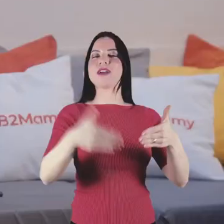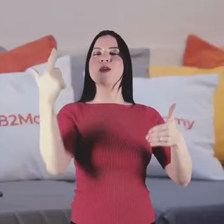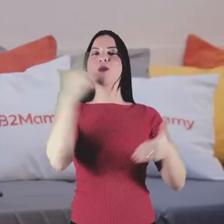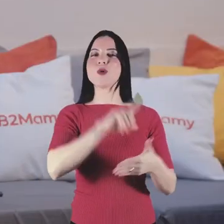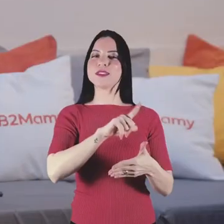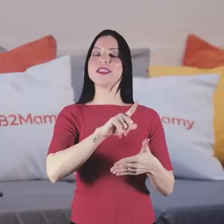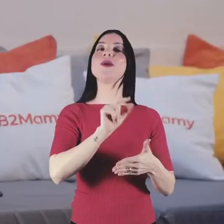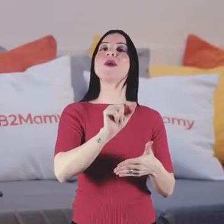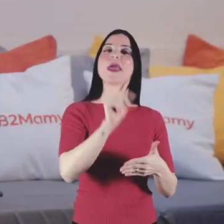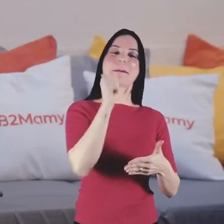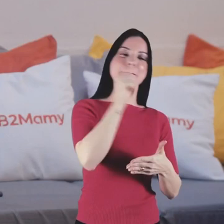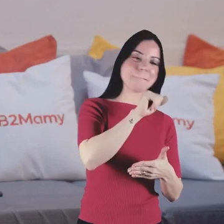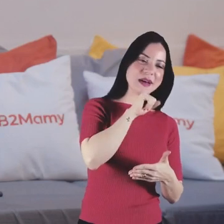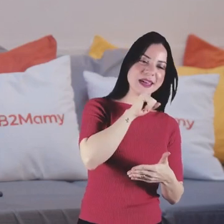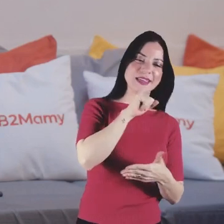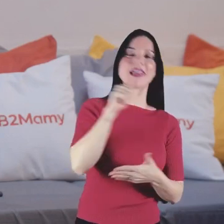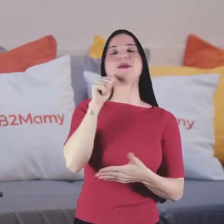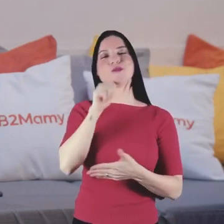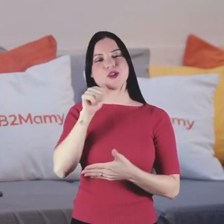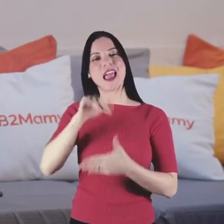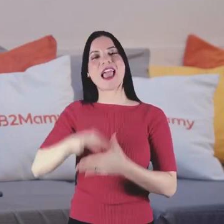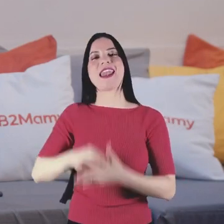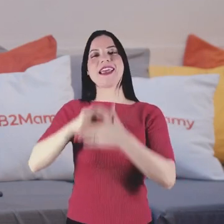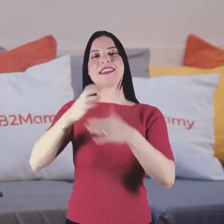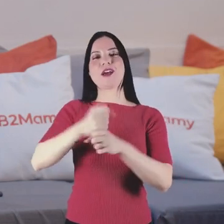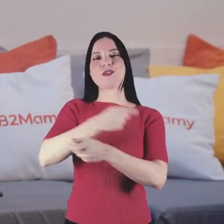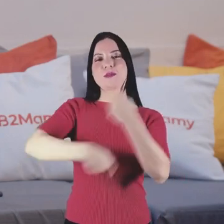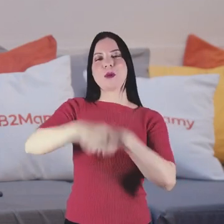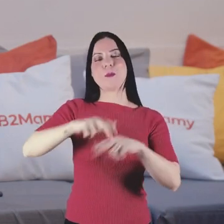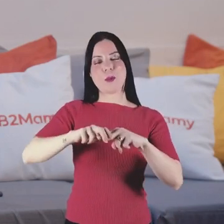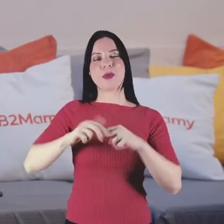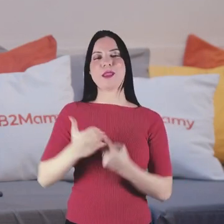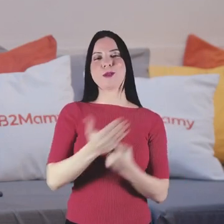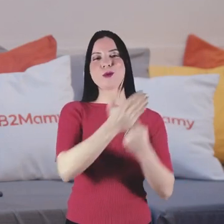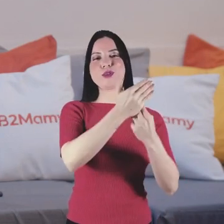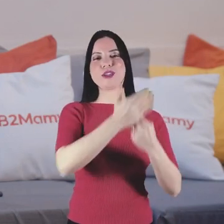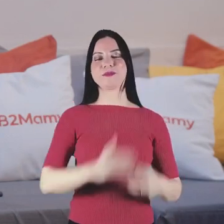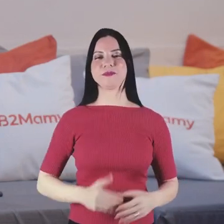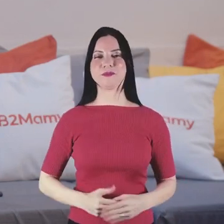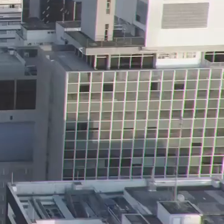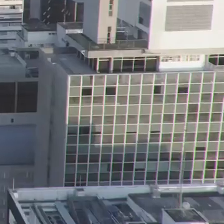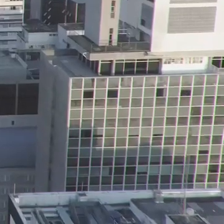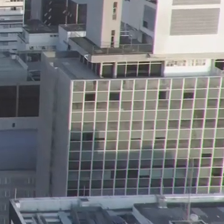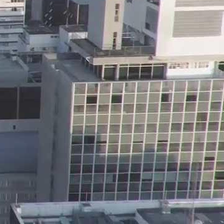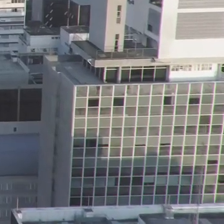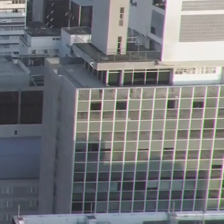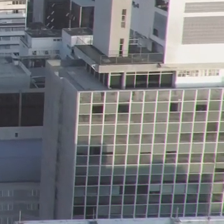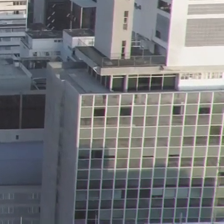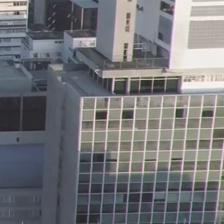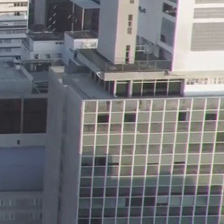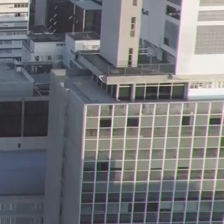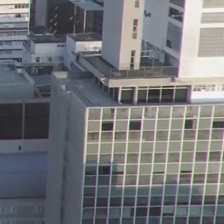focada em tornar mães e mulheres líderes e livres economicamente através da tecnologia.